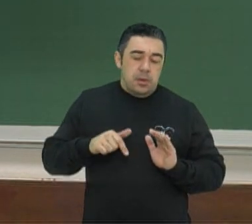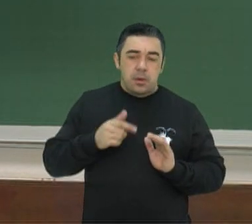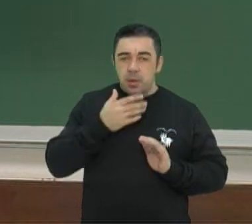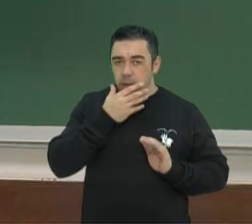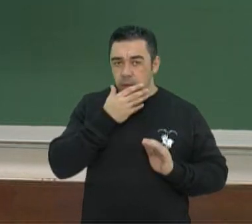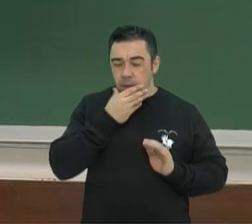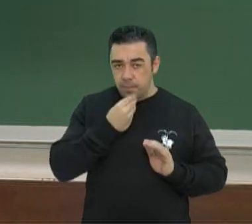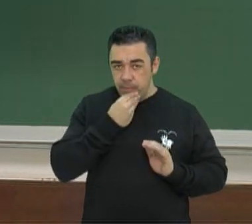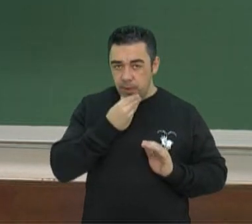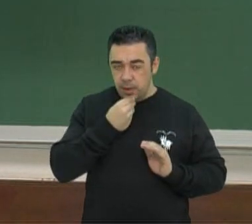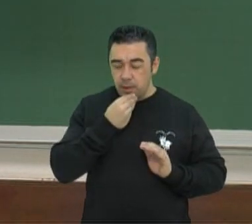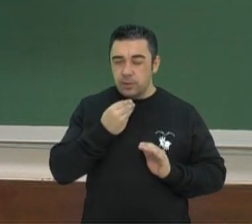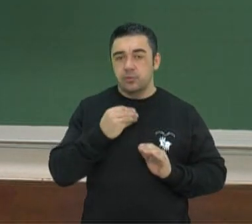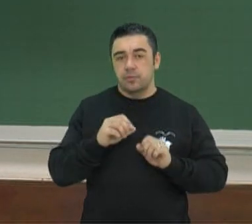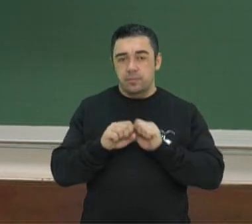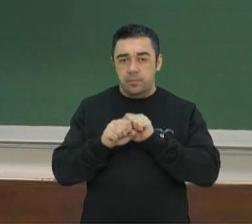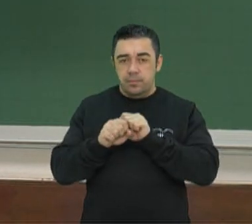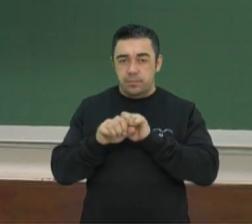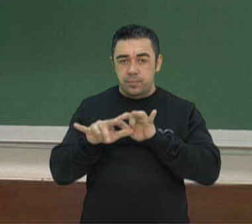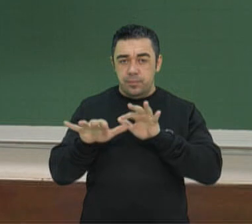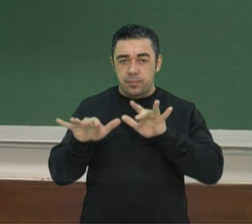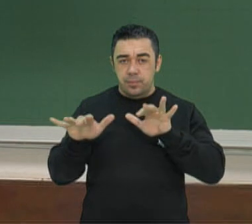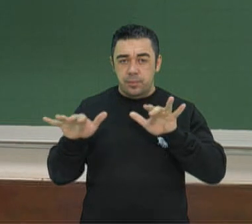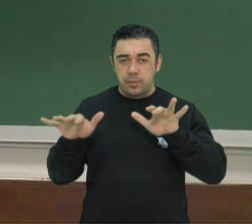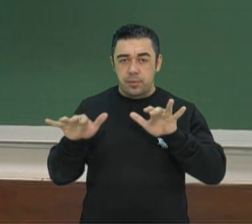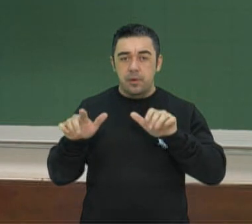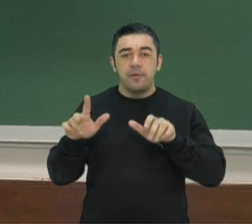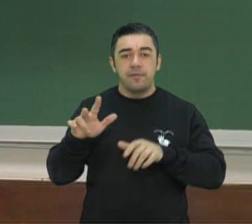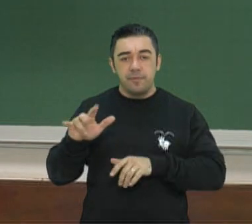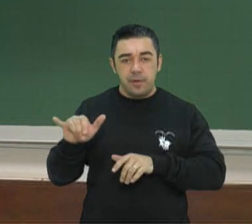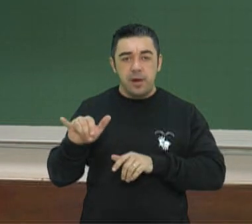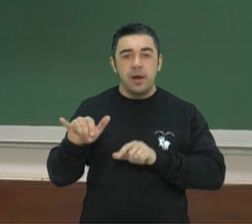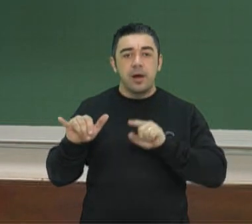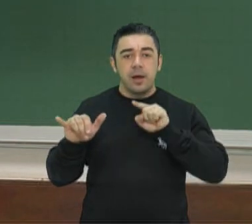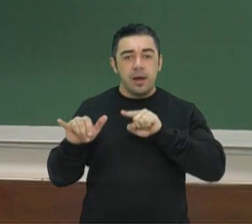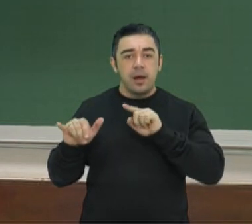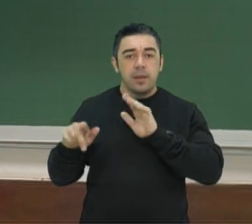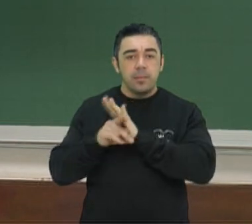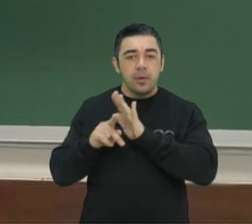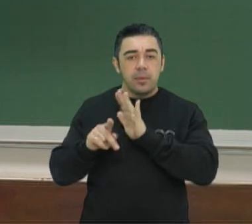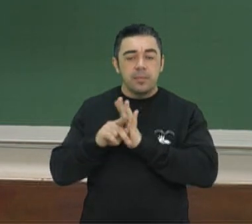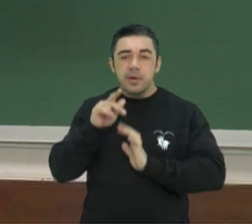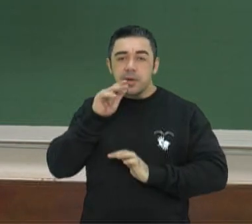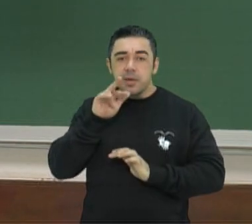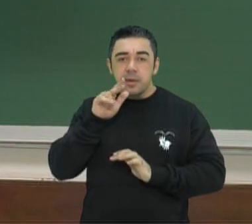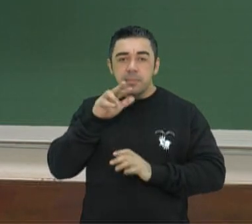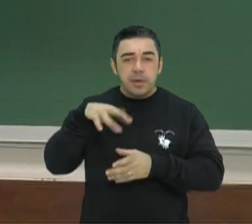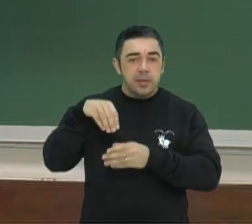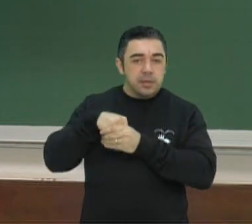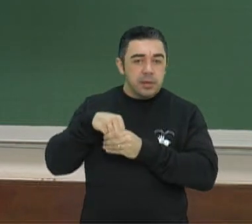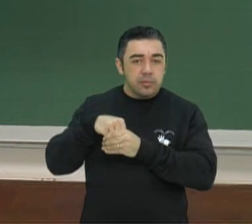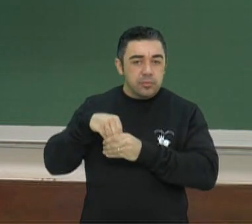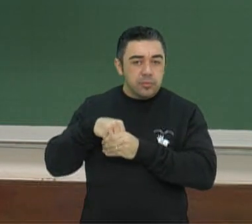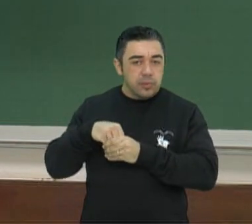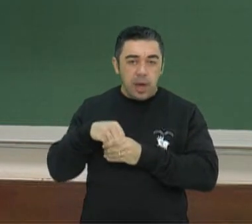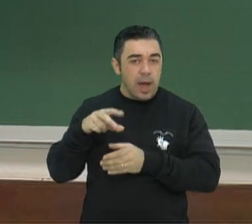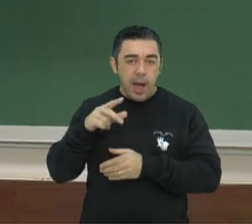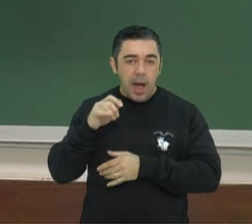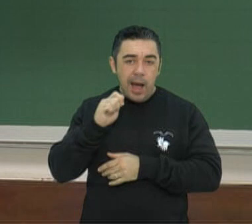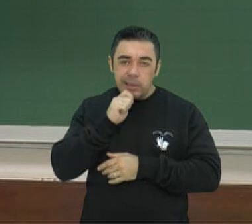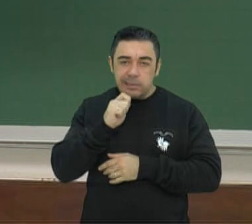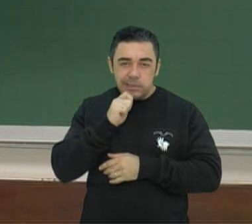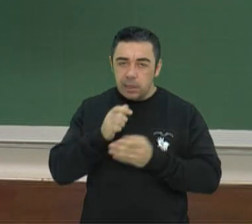machos, vão eclodir e vão fecundar as irmãs, as próprias irmãs que ainda estão dentro das galhas, não nasceram